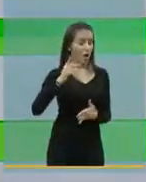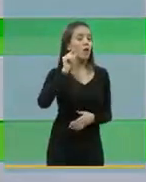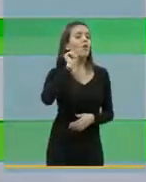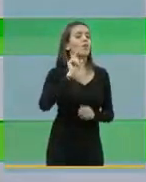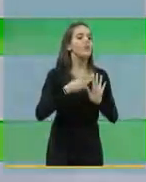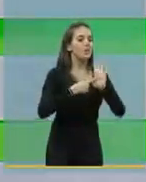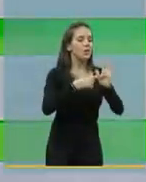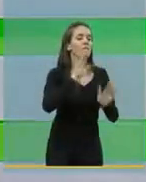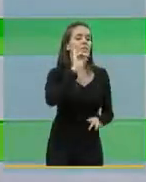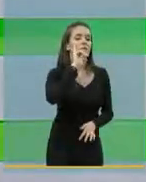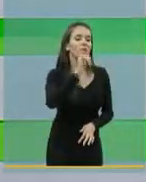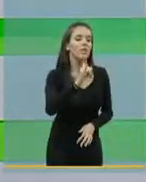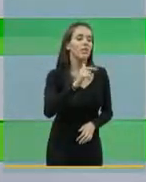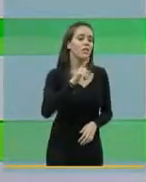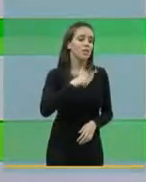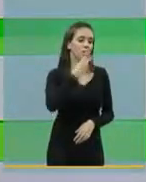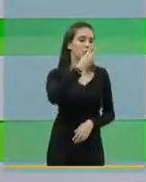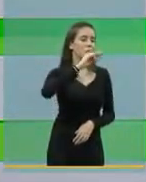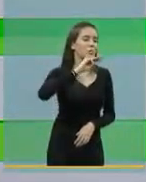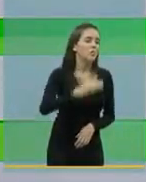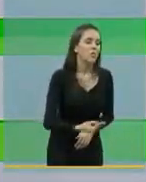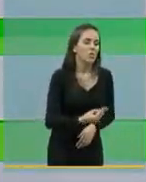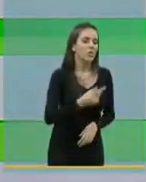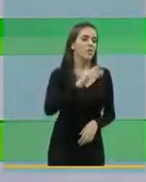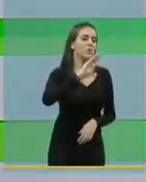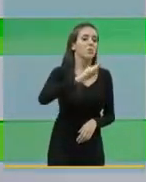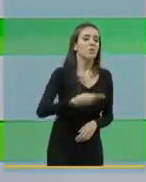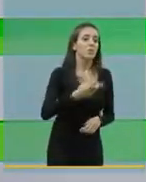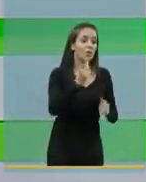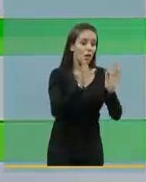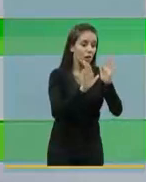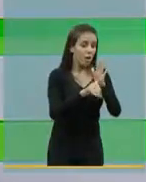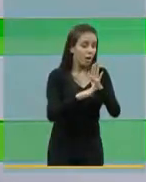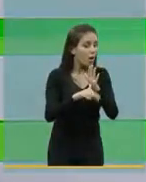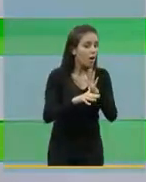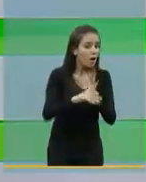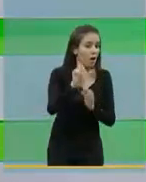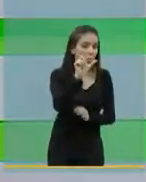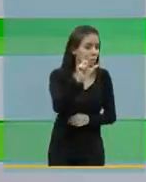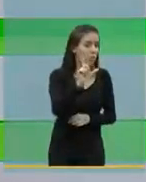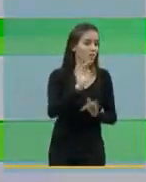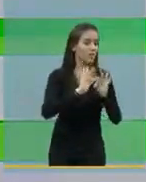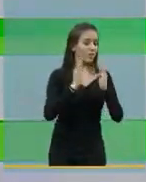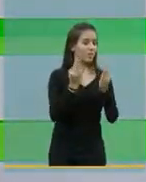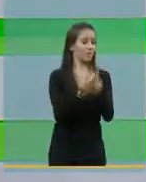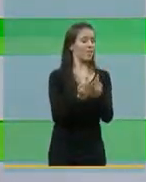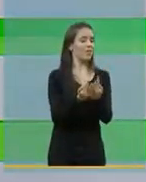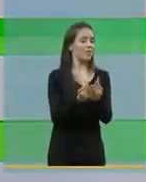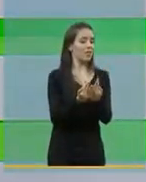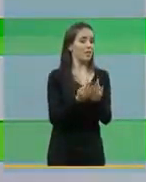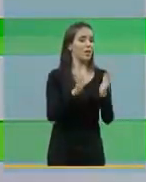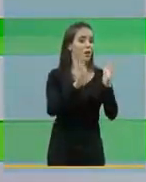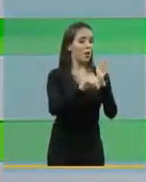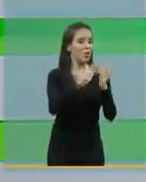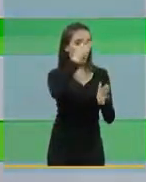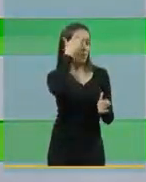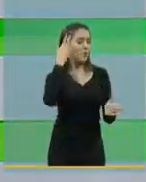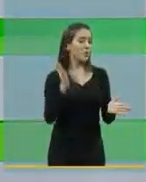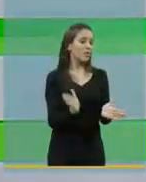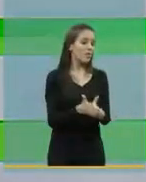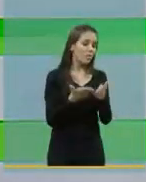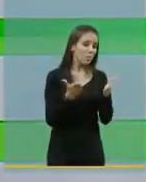2 bilhões e 500 milhões de reais de desvios no bolsa família roubando os pobres